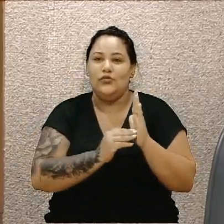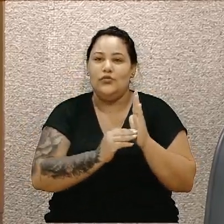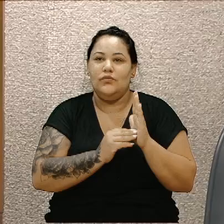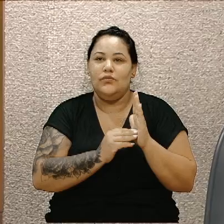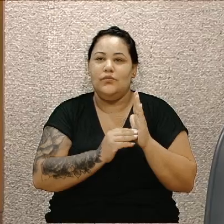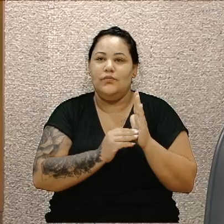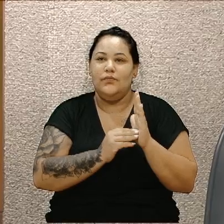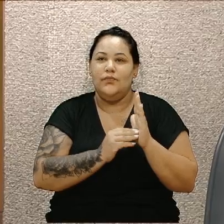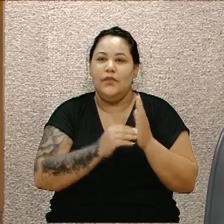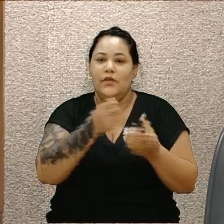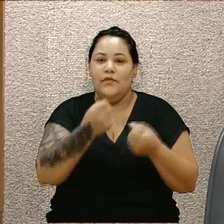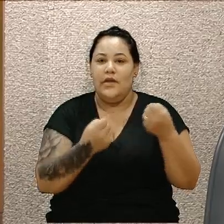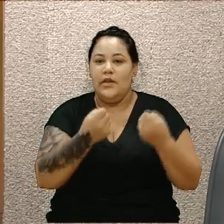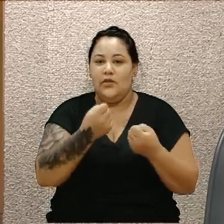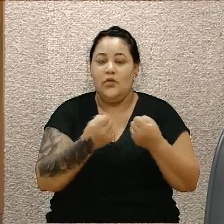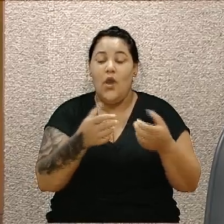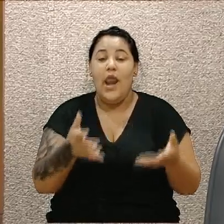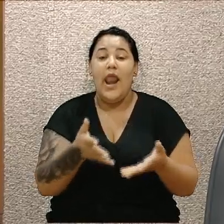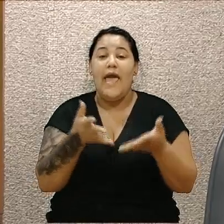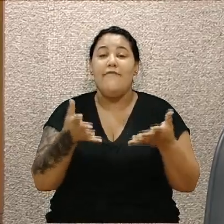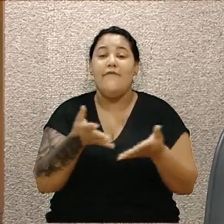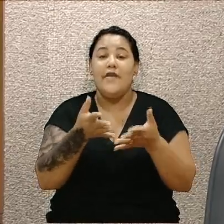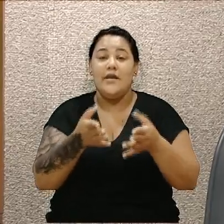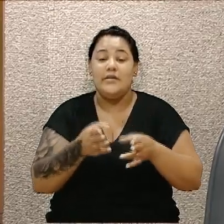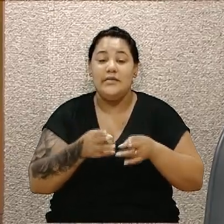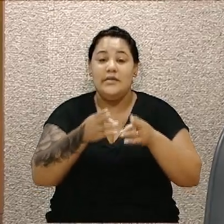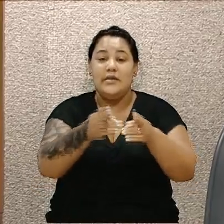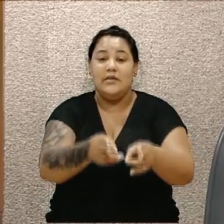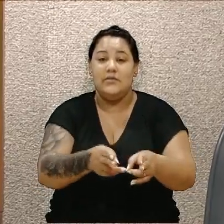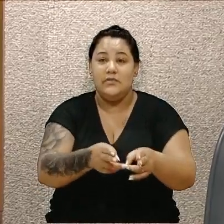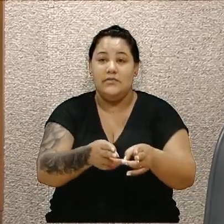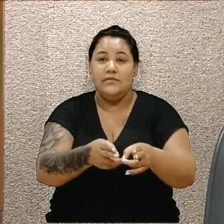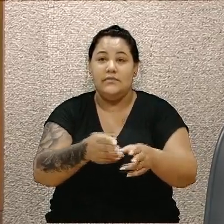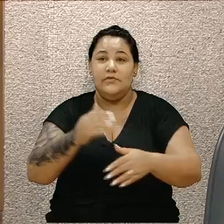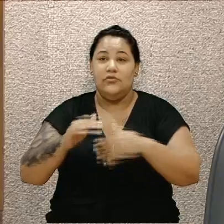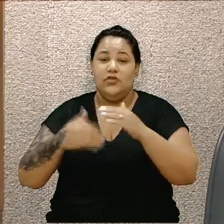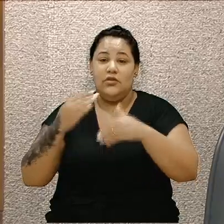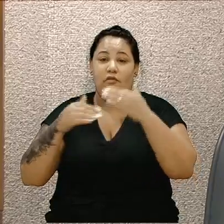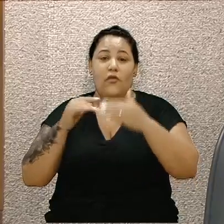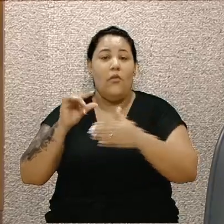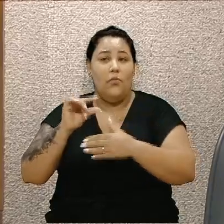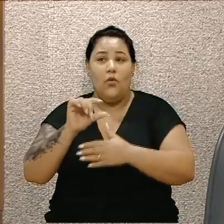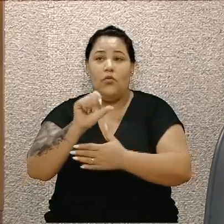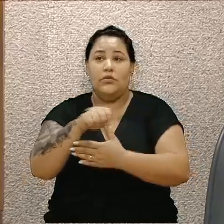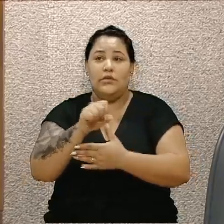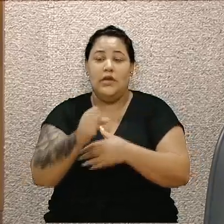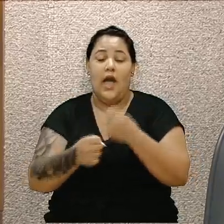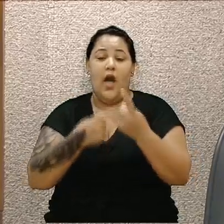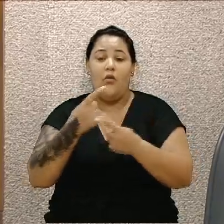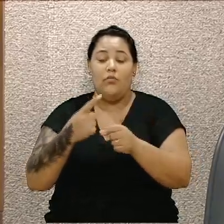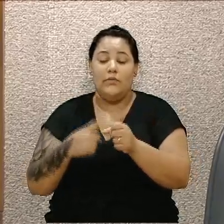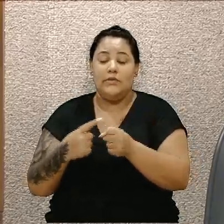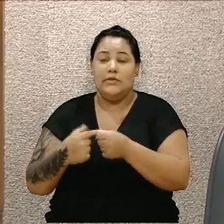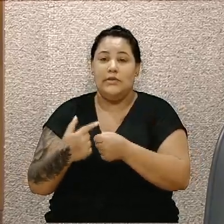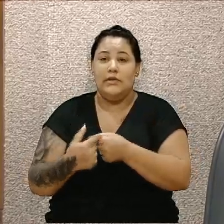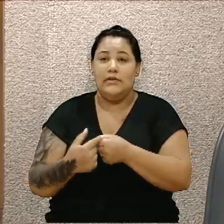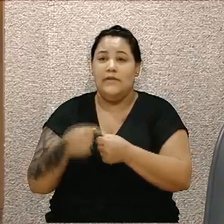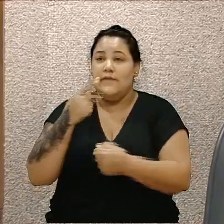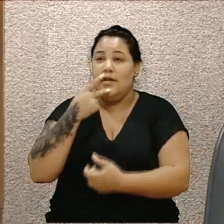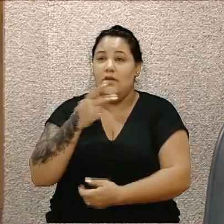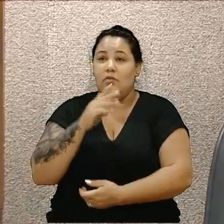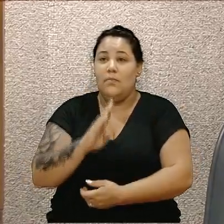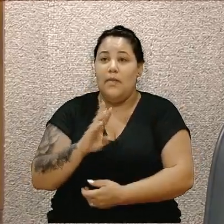veículo leve sobre trilhos, né? Se avançou alguma coisa em algumas cidades no chamado BRT,